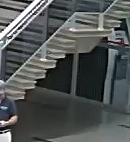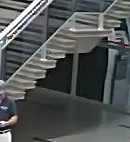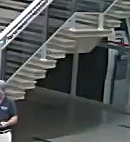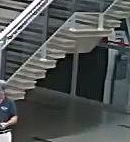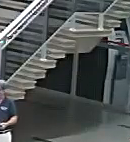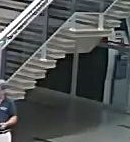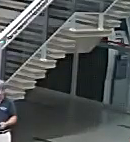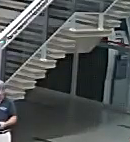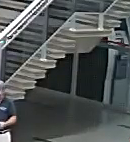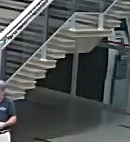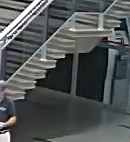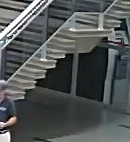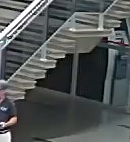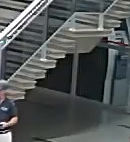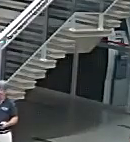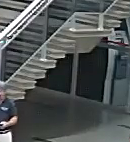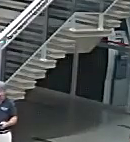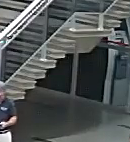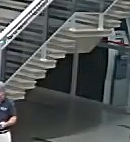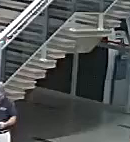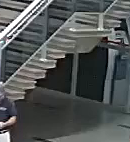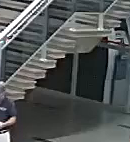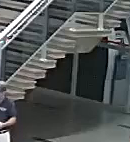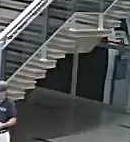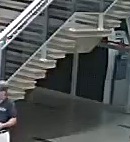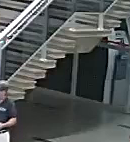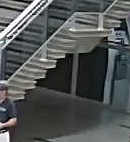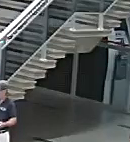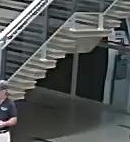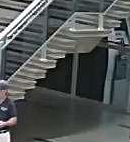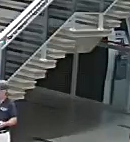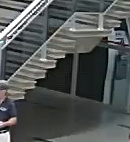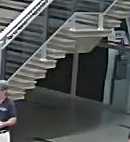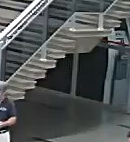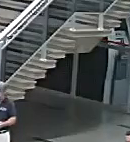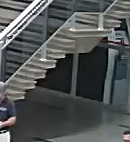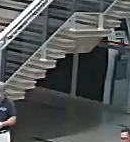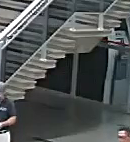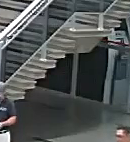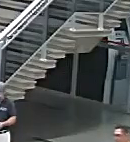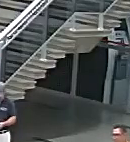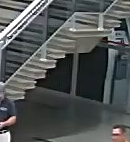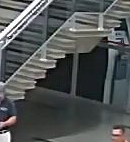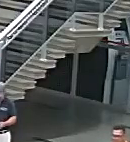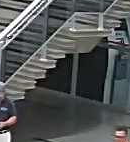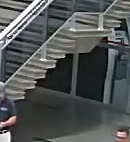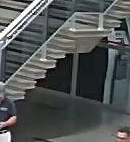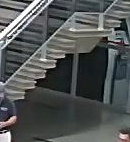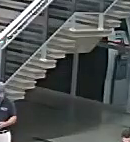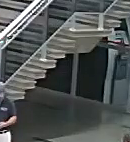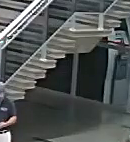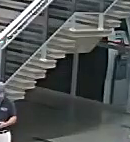ando Graças a Deus tudo caindo em pedaços os ônibus e cadê as fiscalização Aonde é que fica